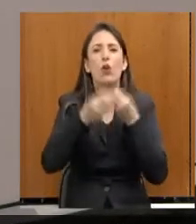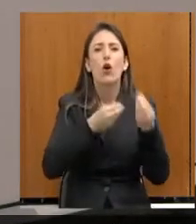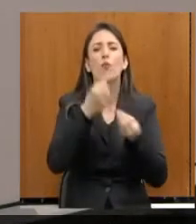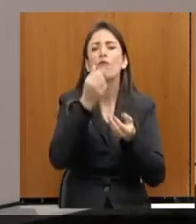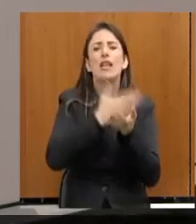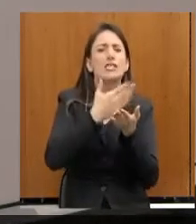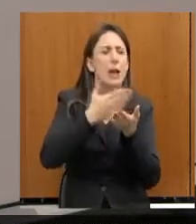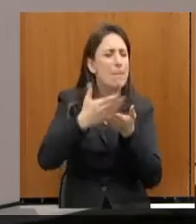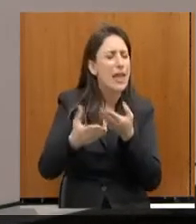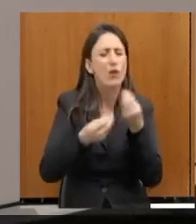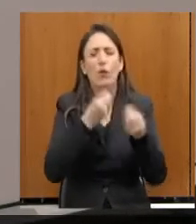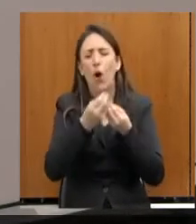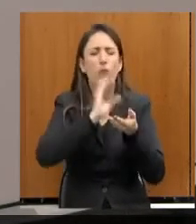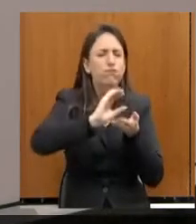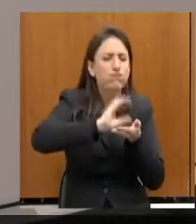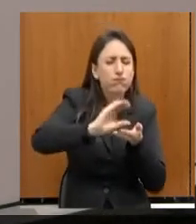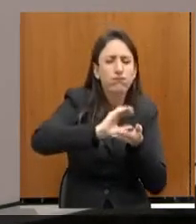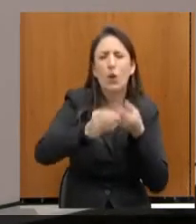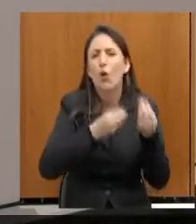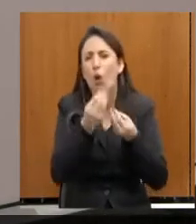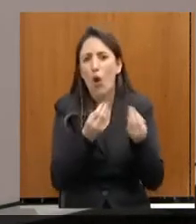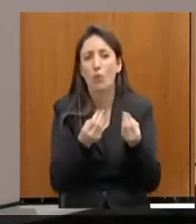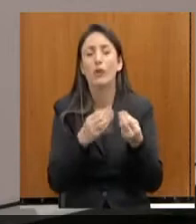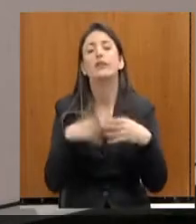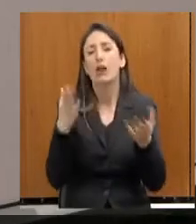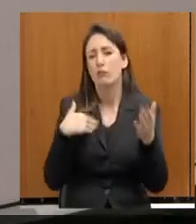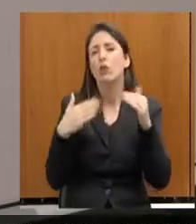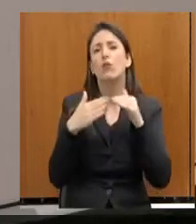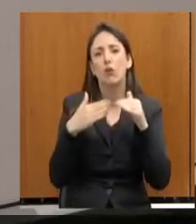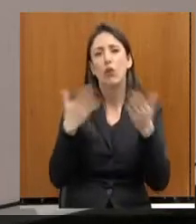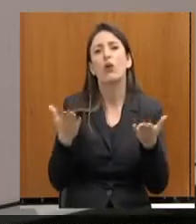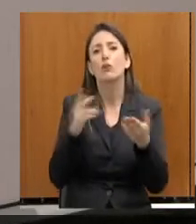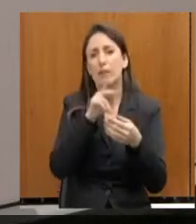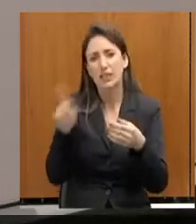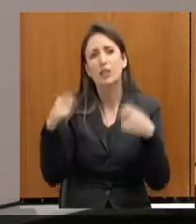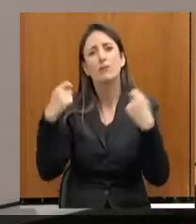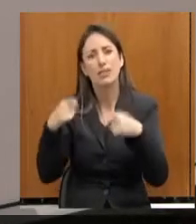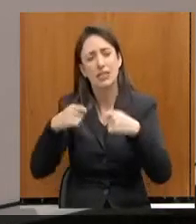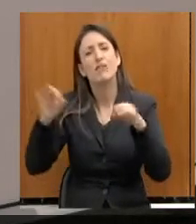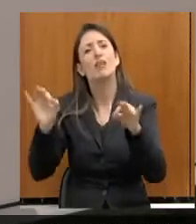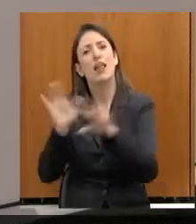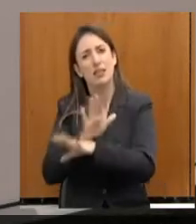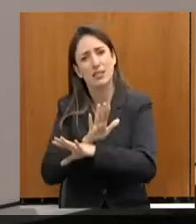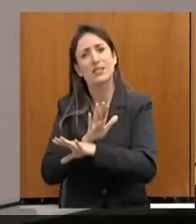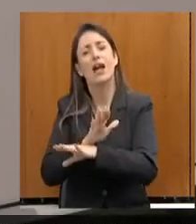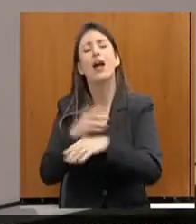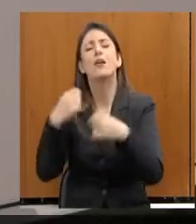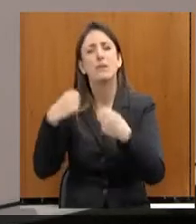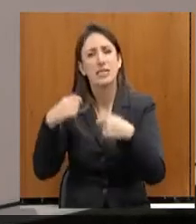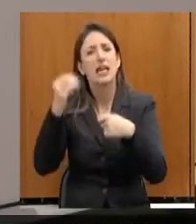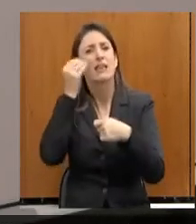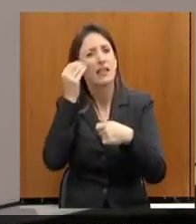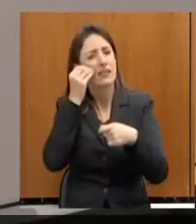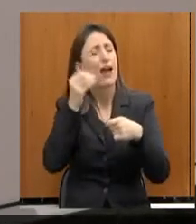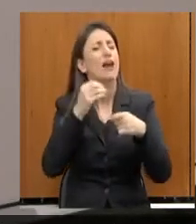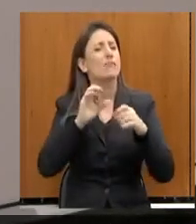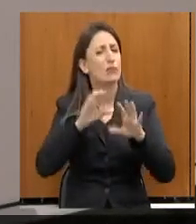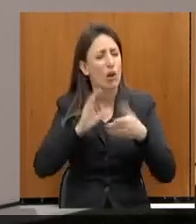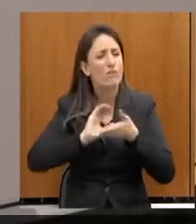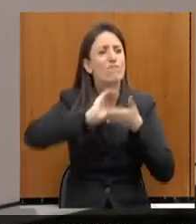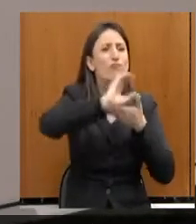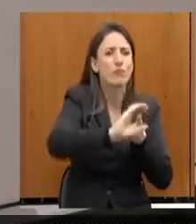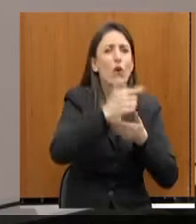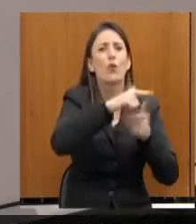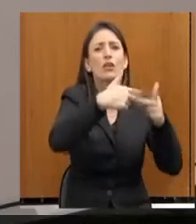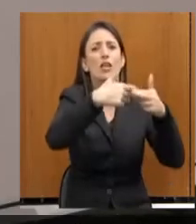fato concordo Presidente para finalizar ainda mais com todos os movimentos que são contrários ao Rodoanel E que esse não é o momento